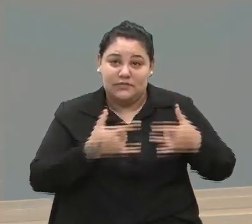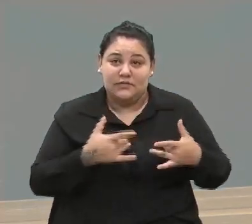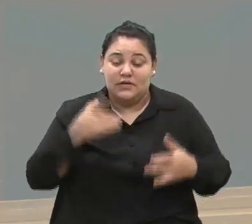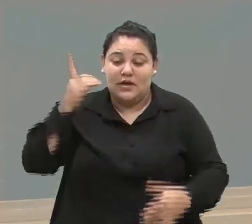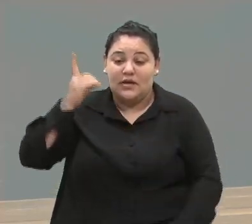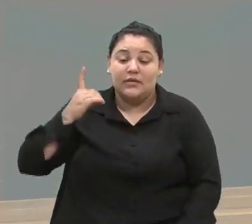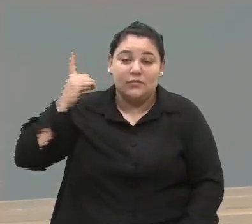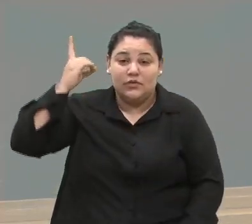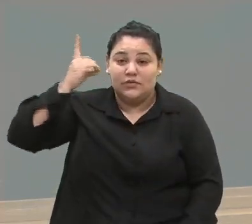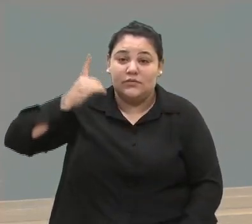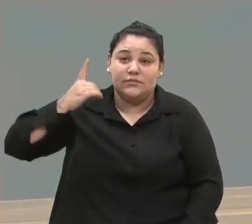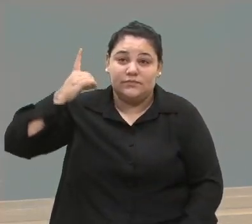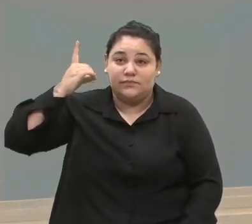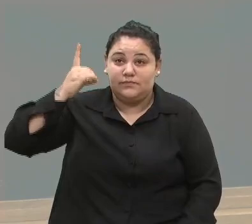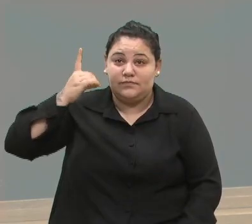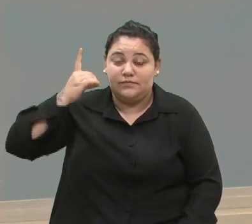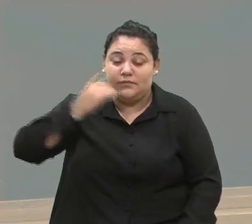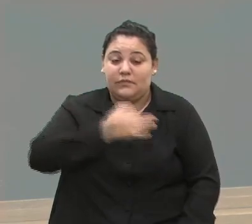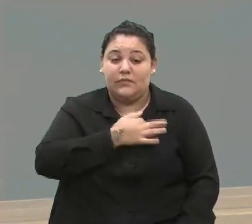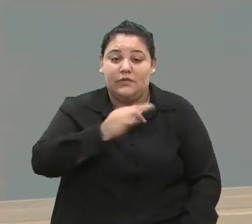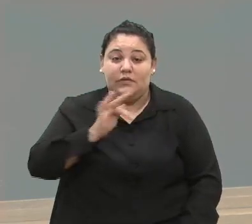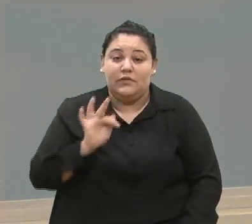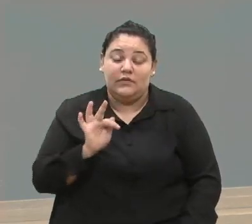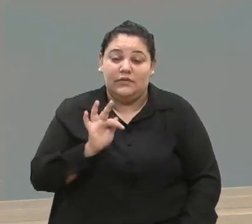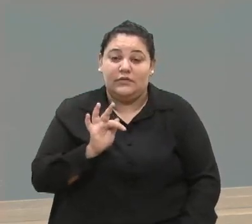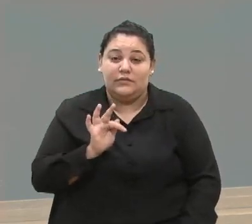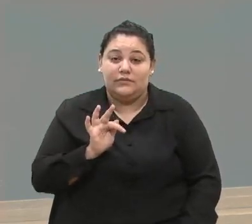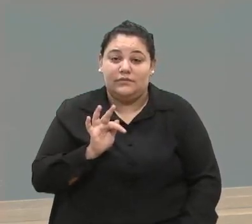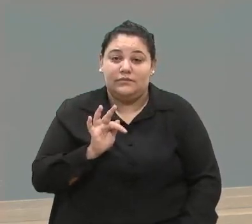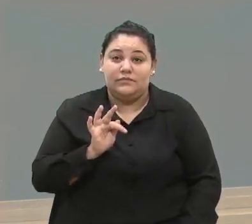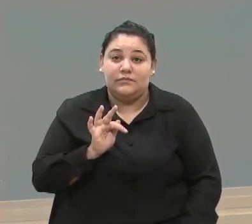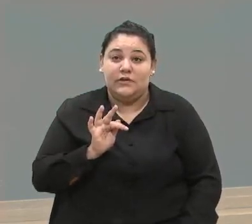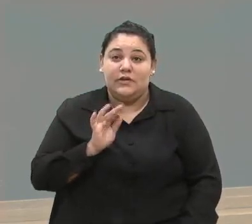deputada federal Denise Pessoa também